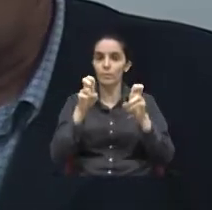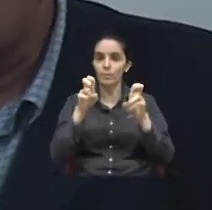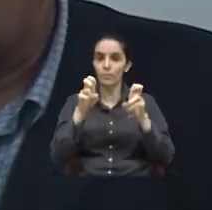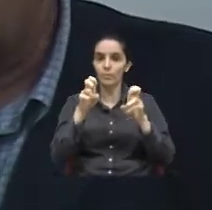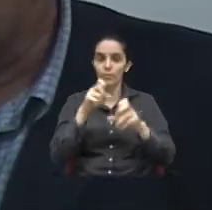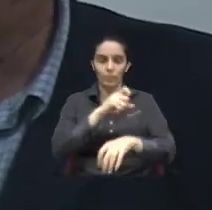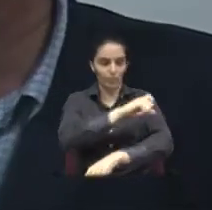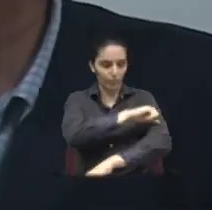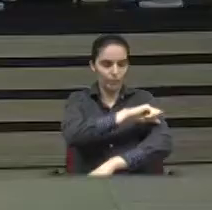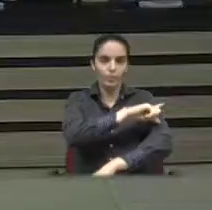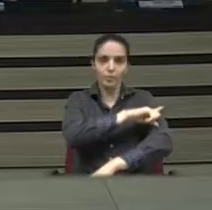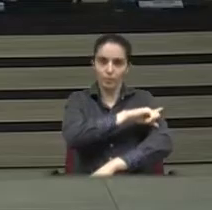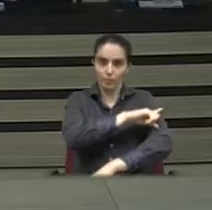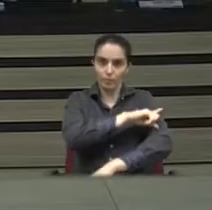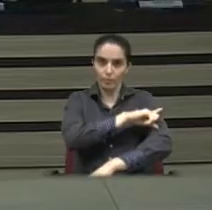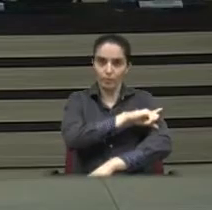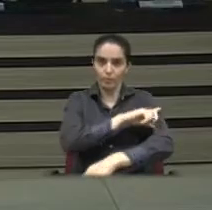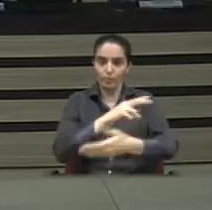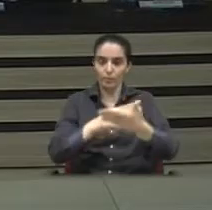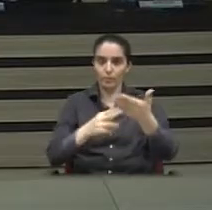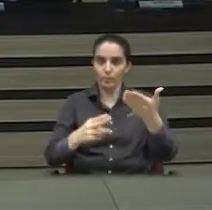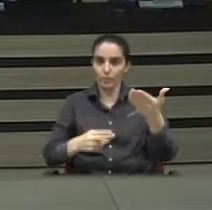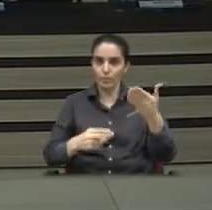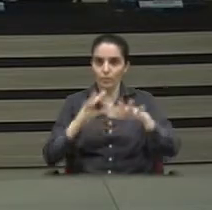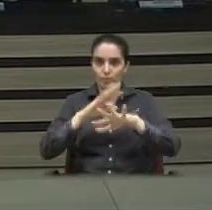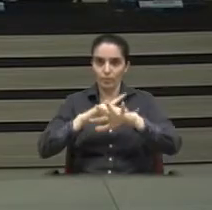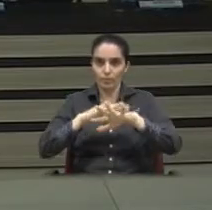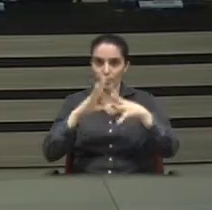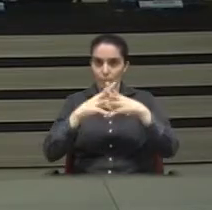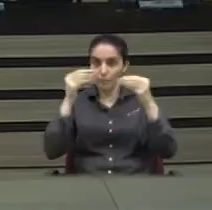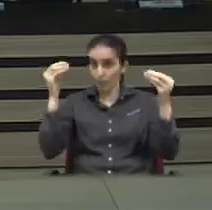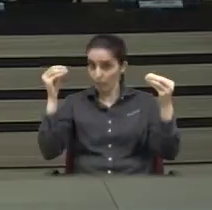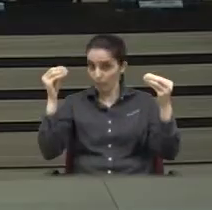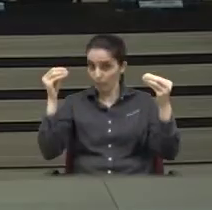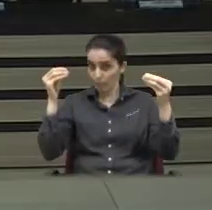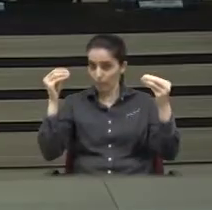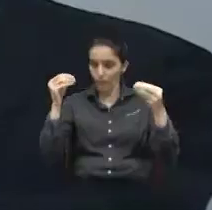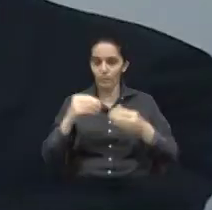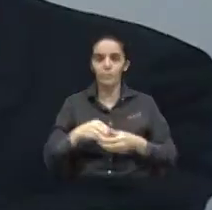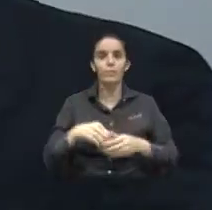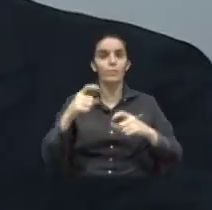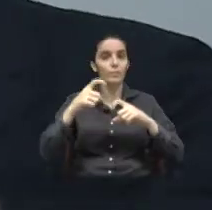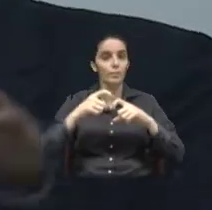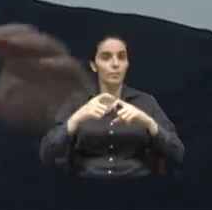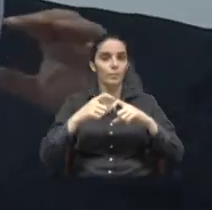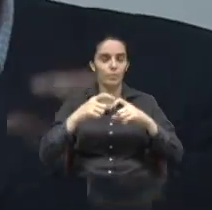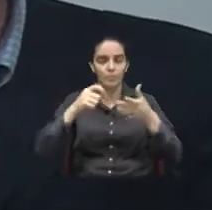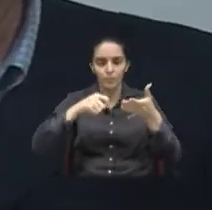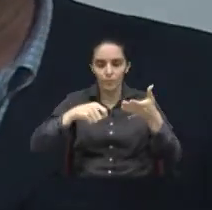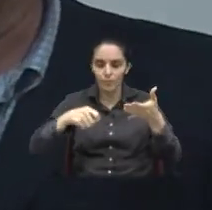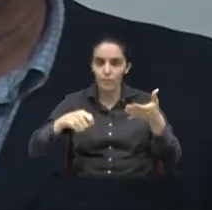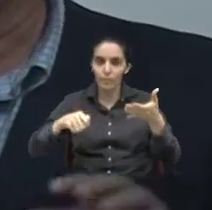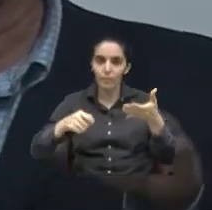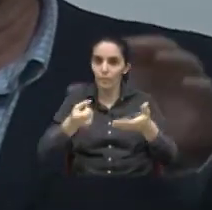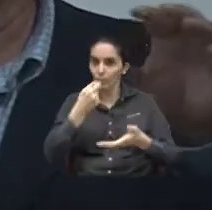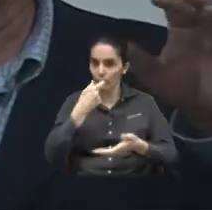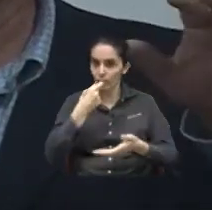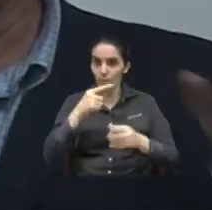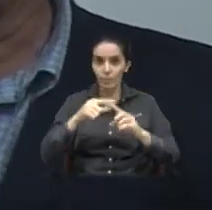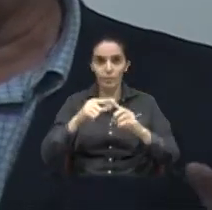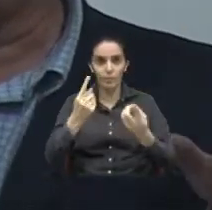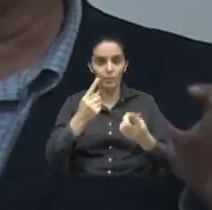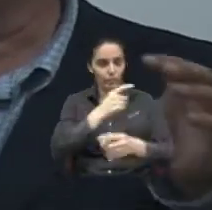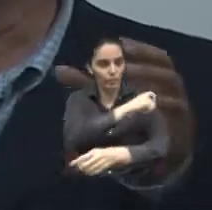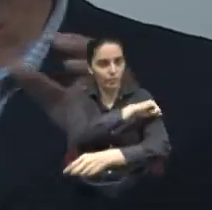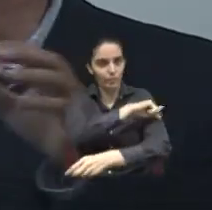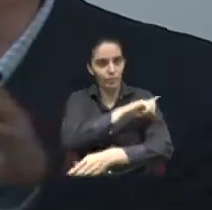enfermagem, a arte de curar. Os médicos, eles prescrevem, e os enfermeiros